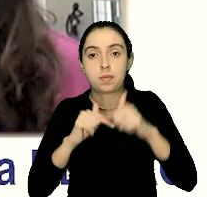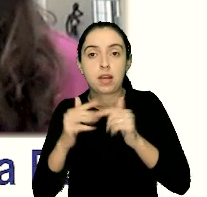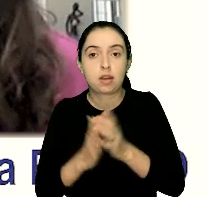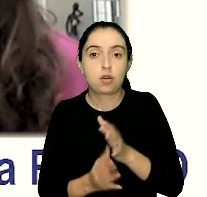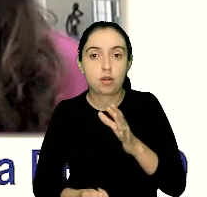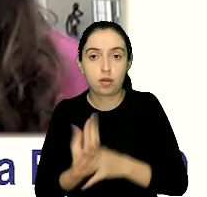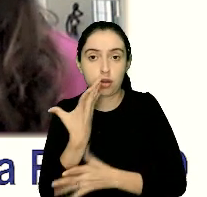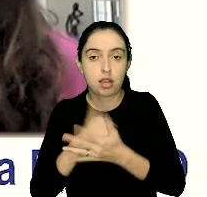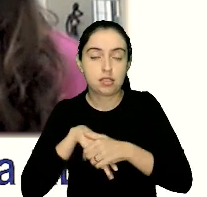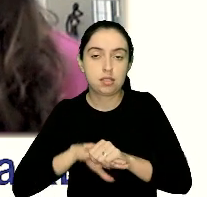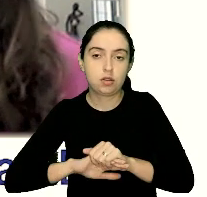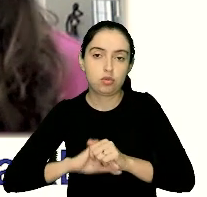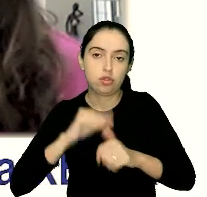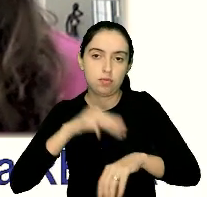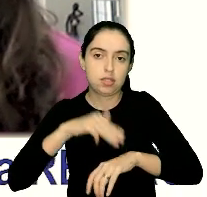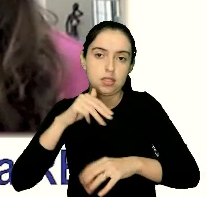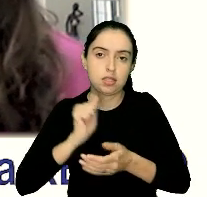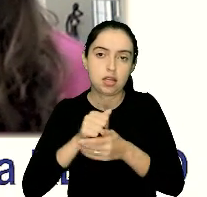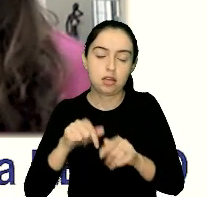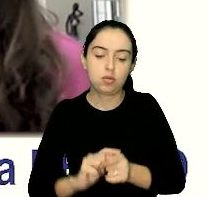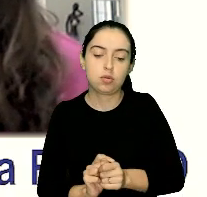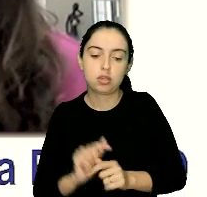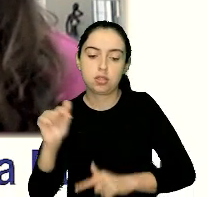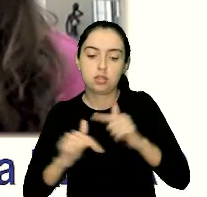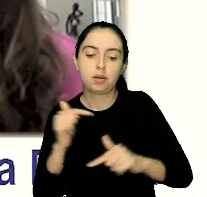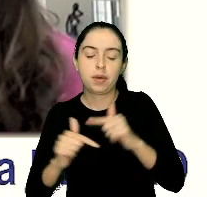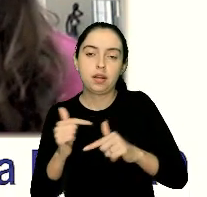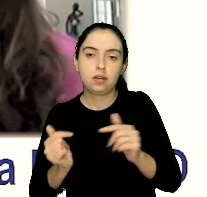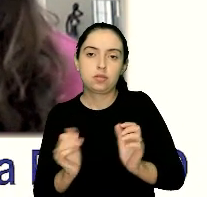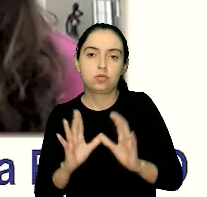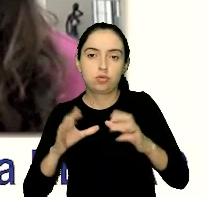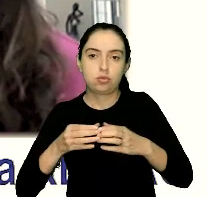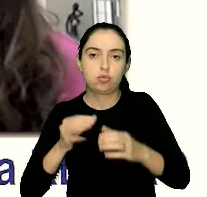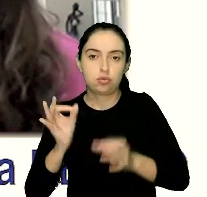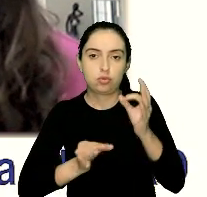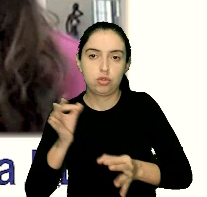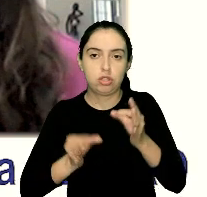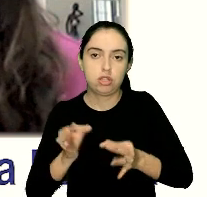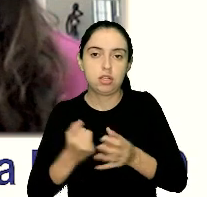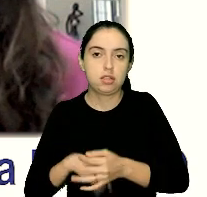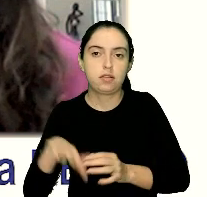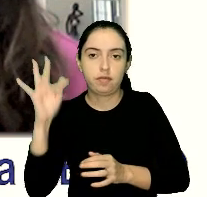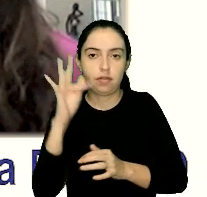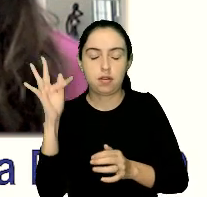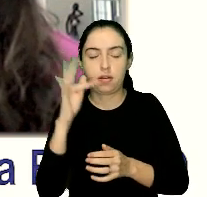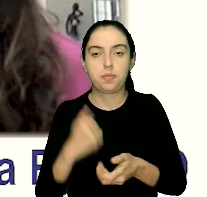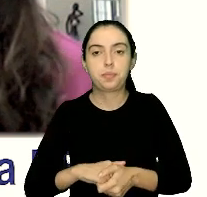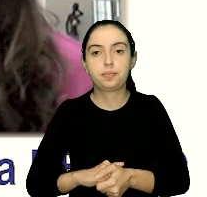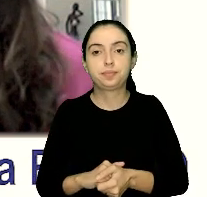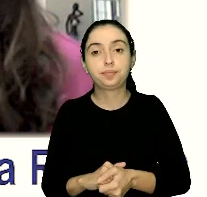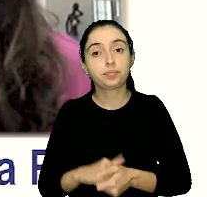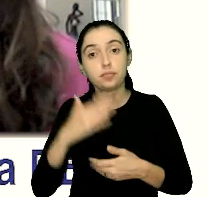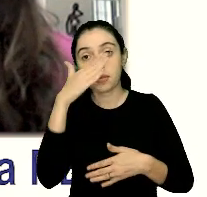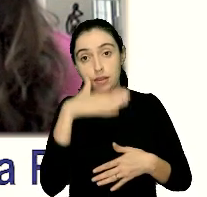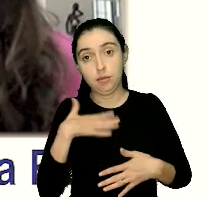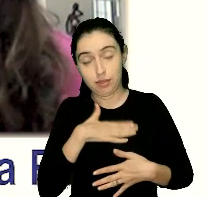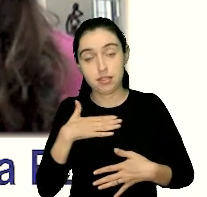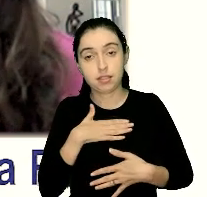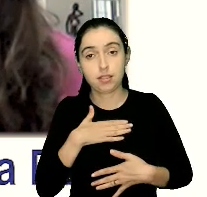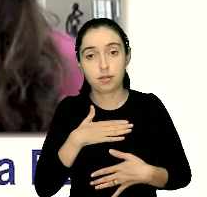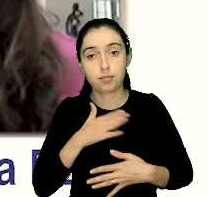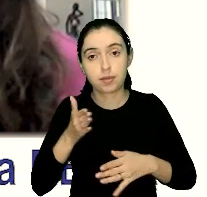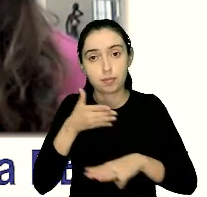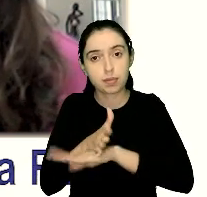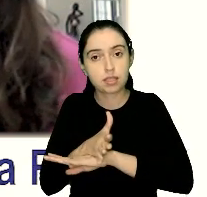de servidores da Justiça Federal. É um prazer muito grande poder participar desse evento e